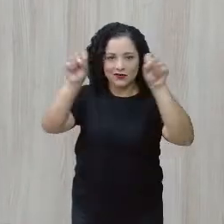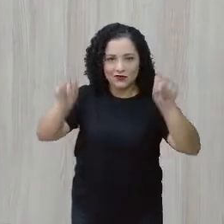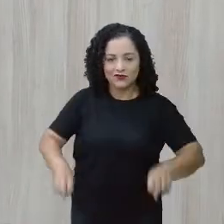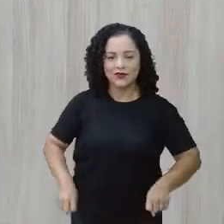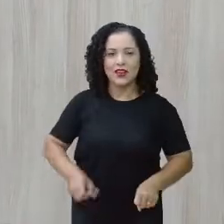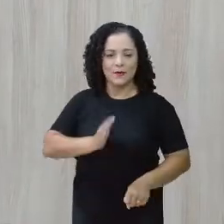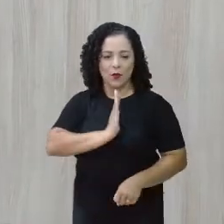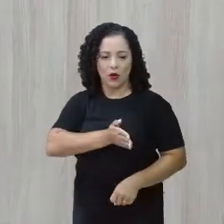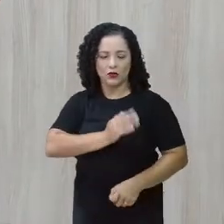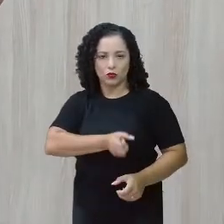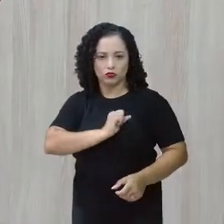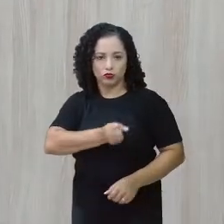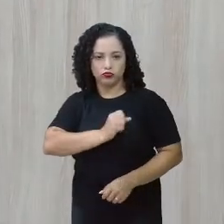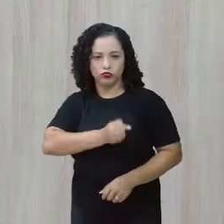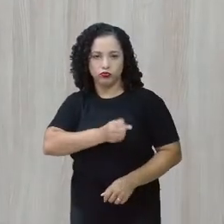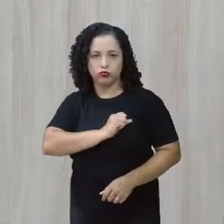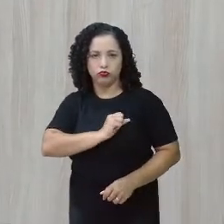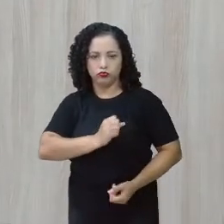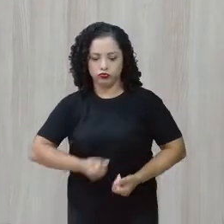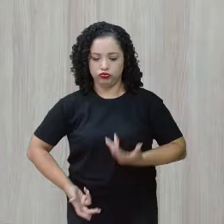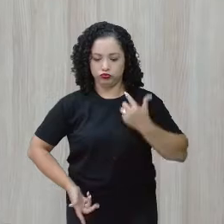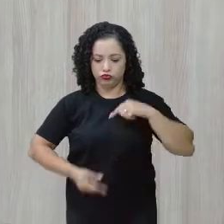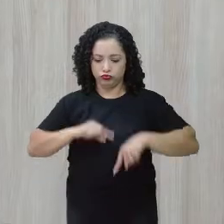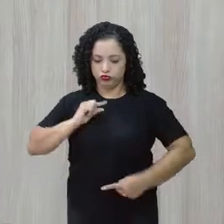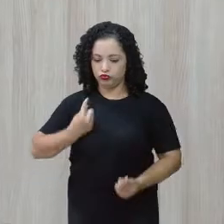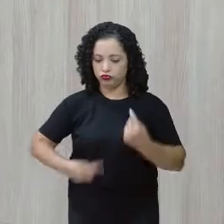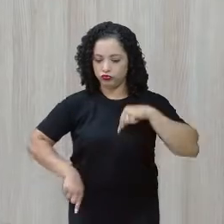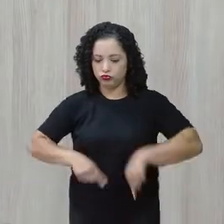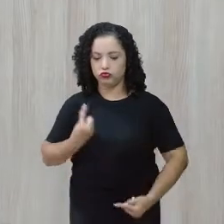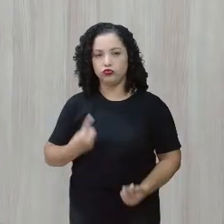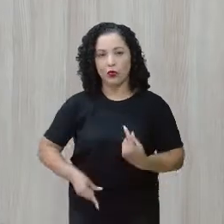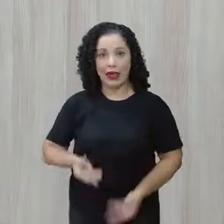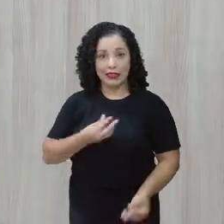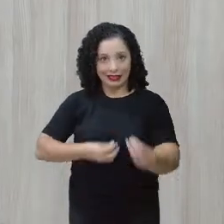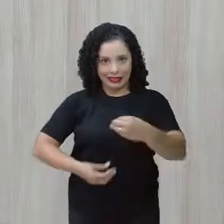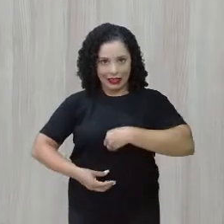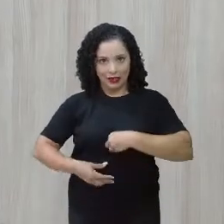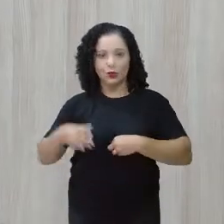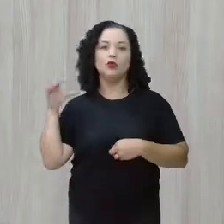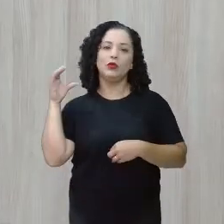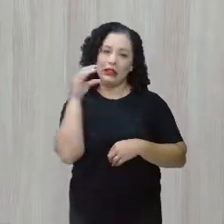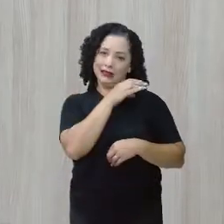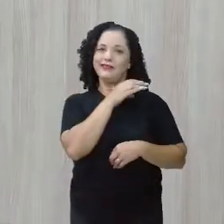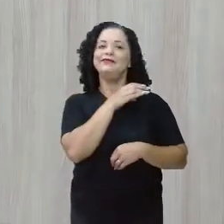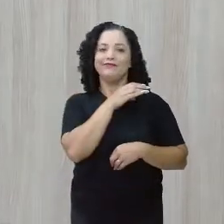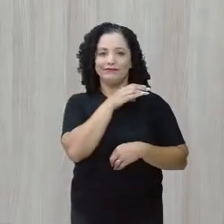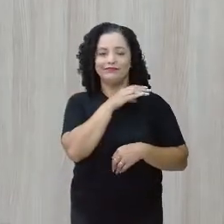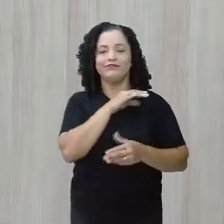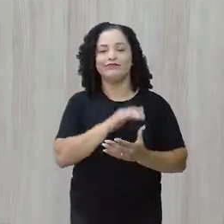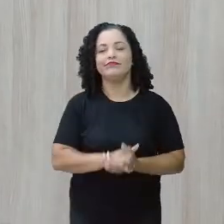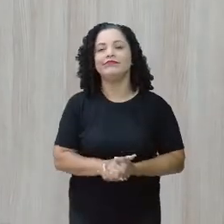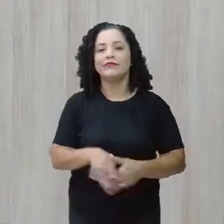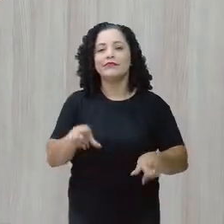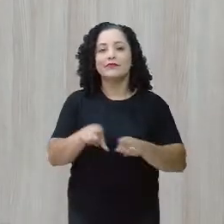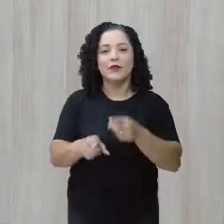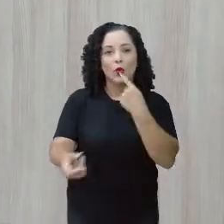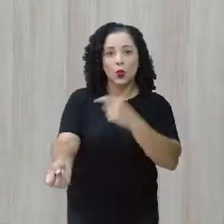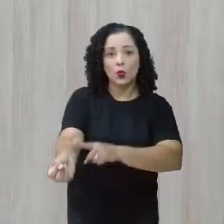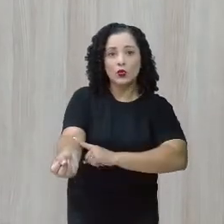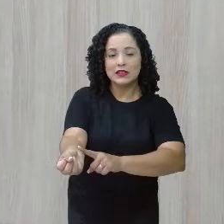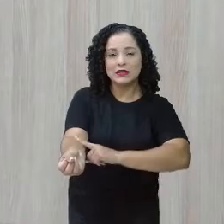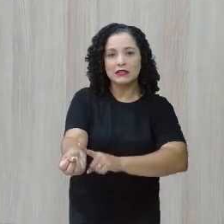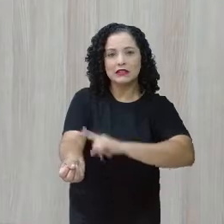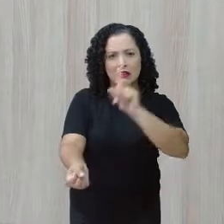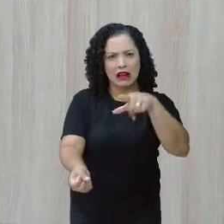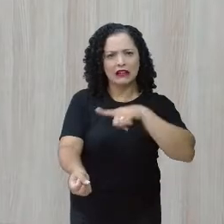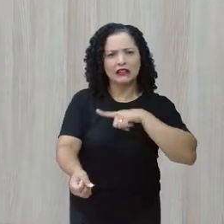para que não ocorra o resfriamento lá nos órgãos internos. E a questão da defesa é que no nosso sangue existem os glóbulos brancos,